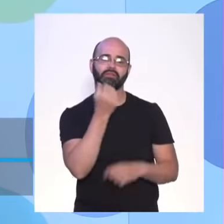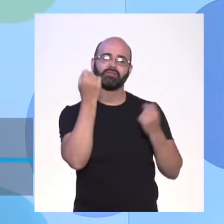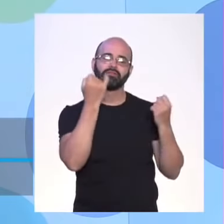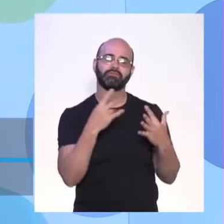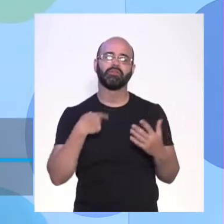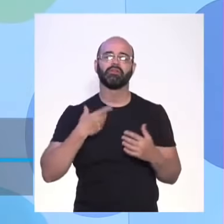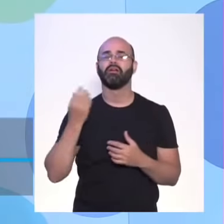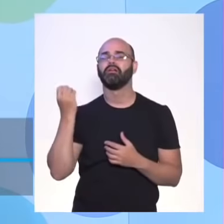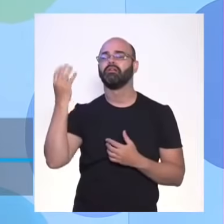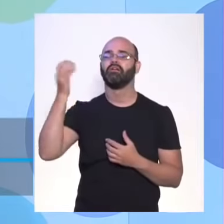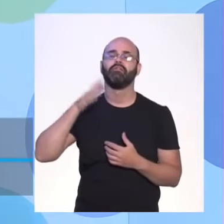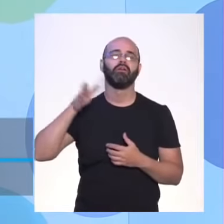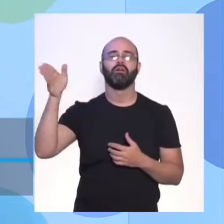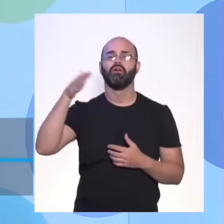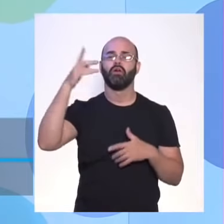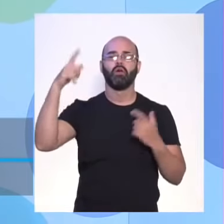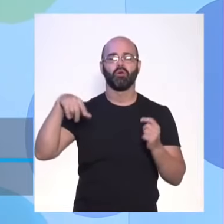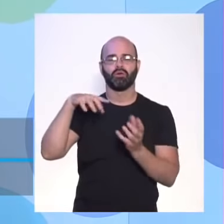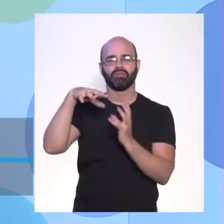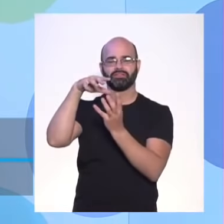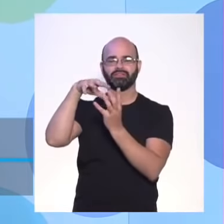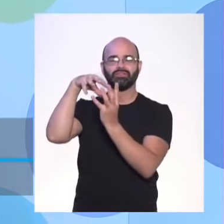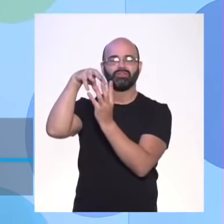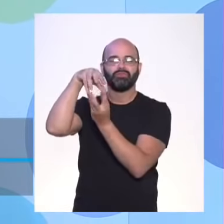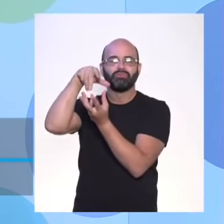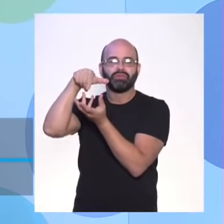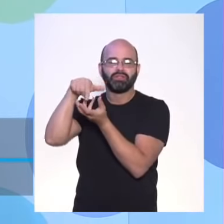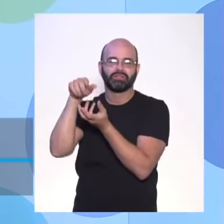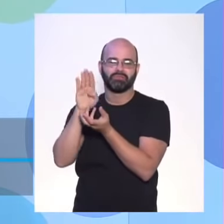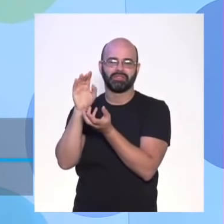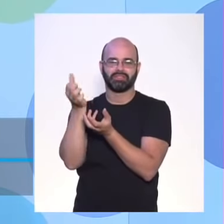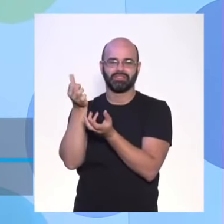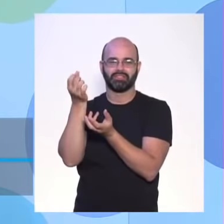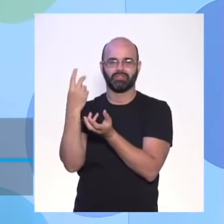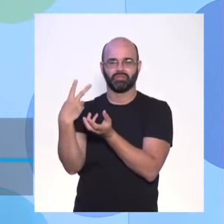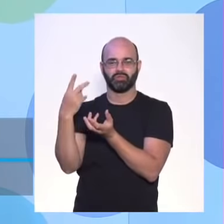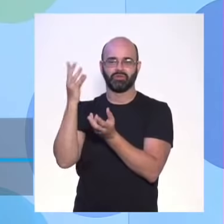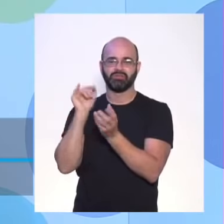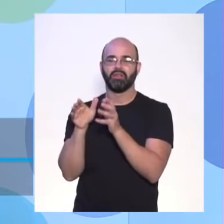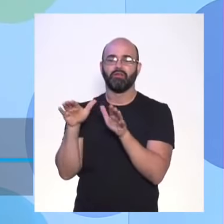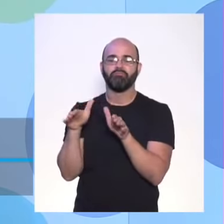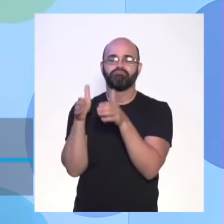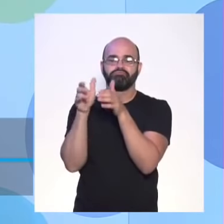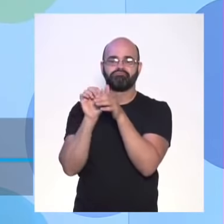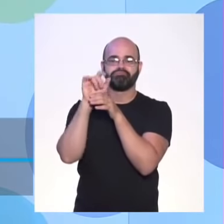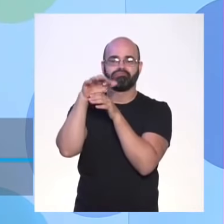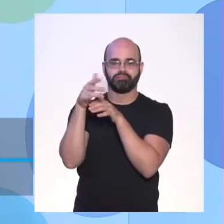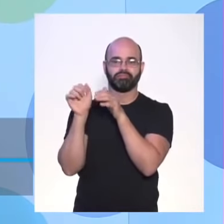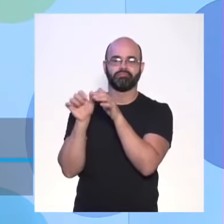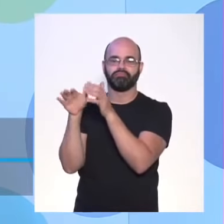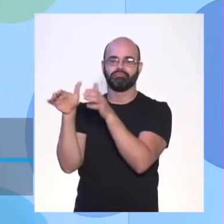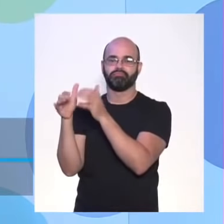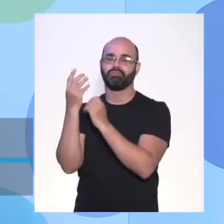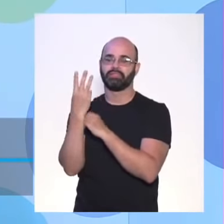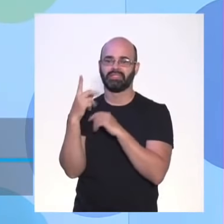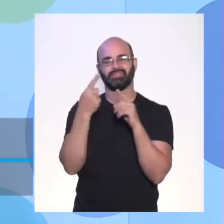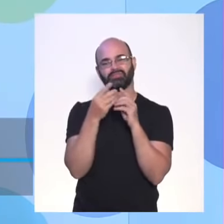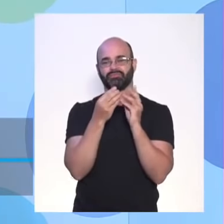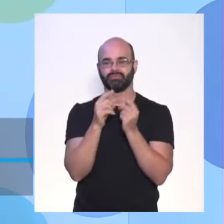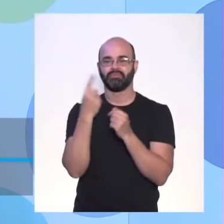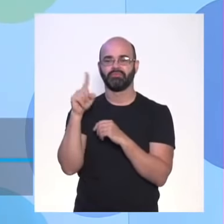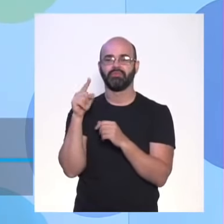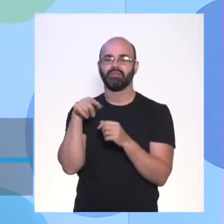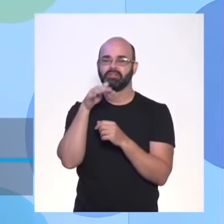o piloto conta sobre o planeta b612 que era formado apenas por três vulcões um que estava instinto e uma rosa